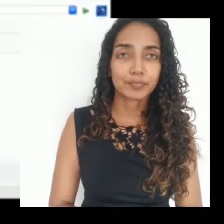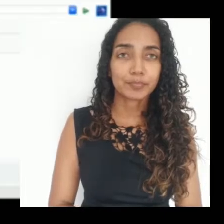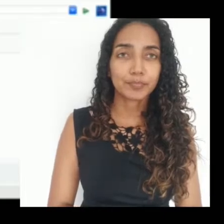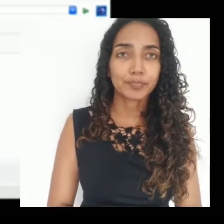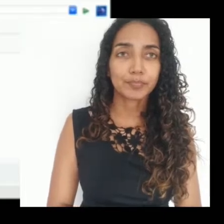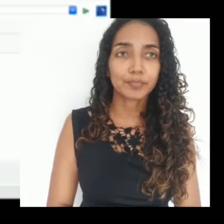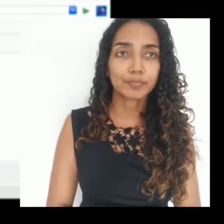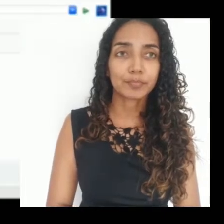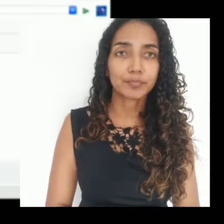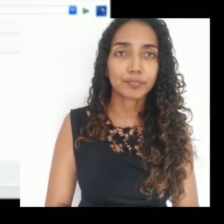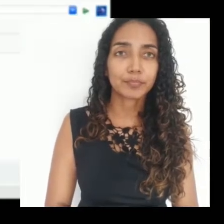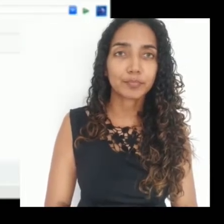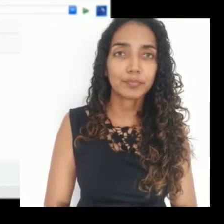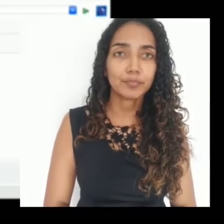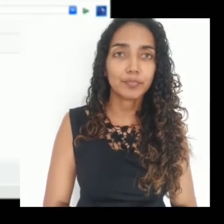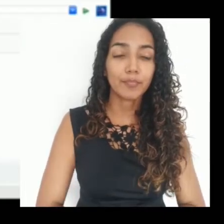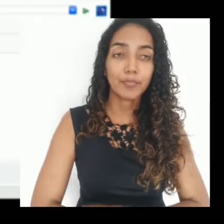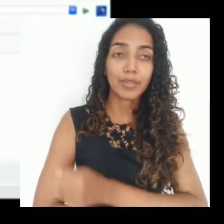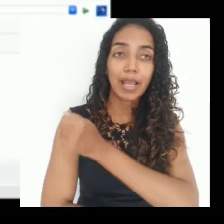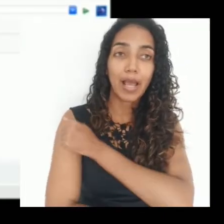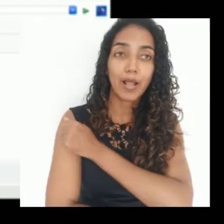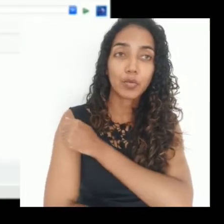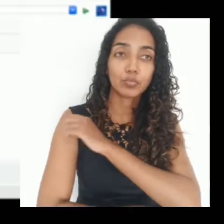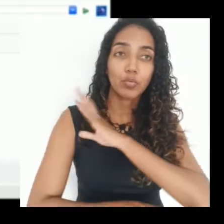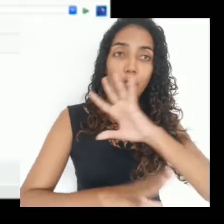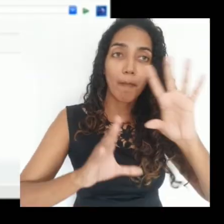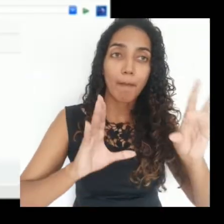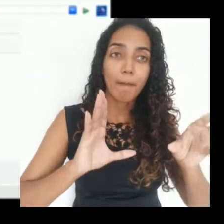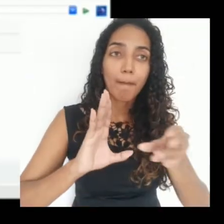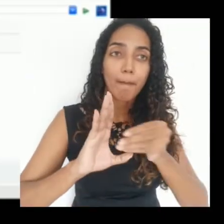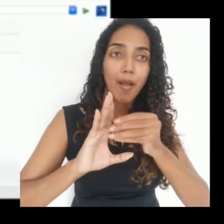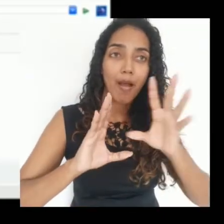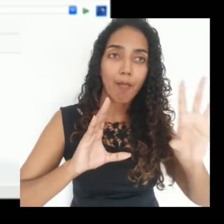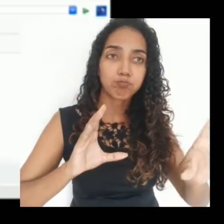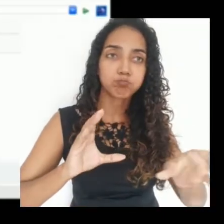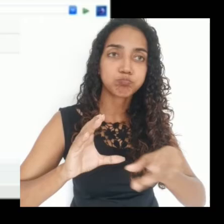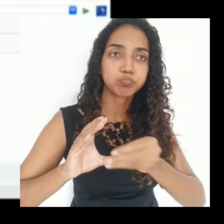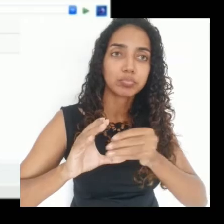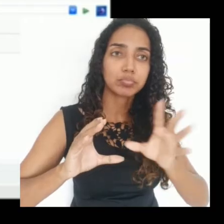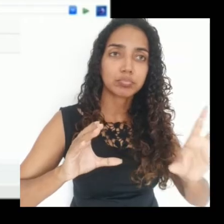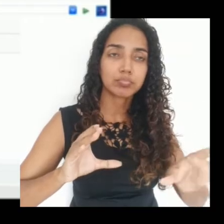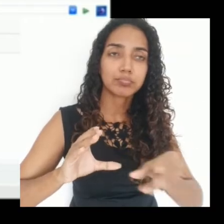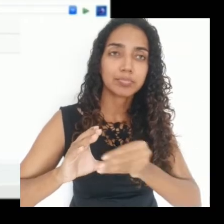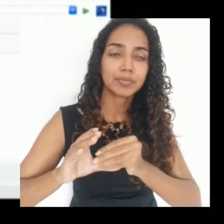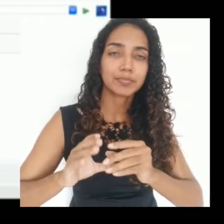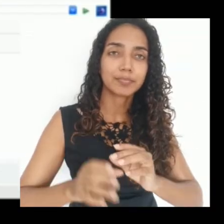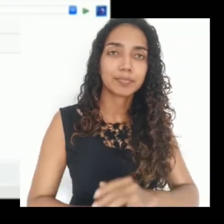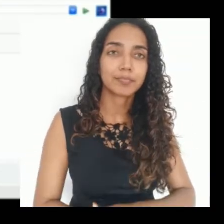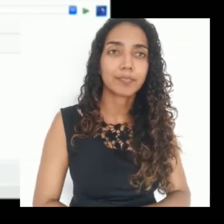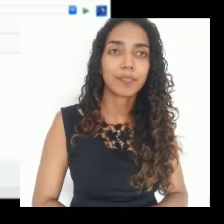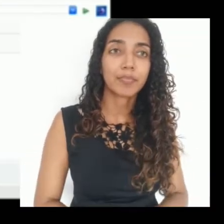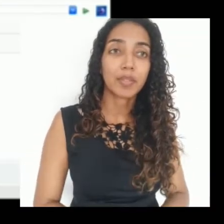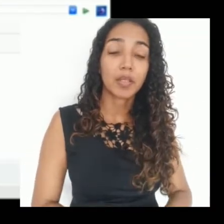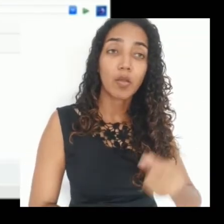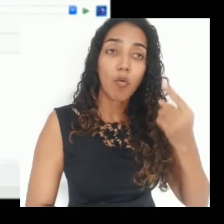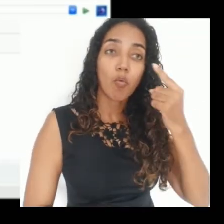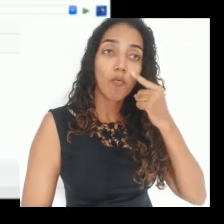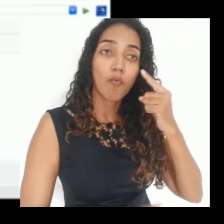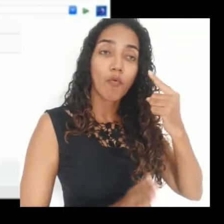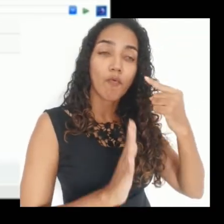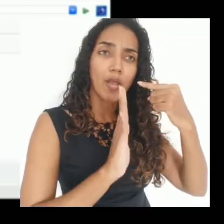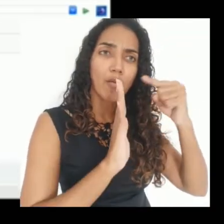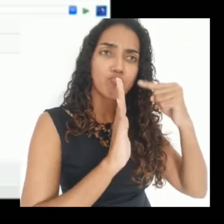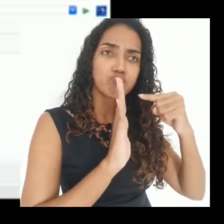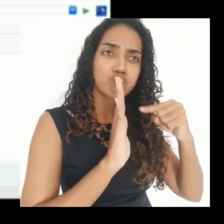ter como parâmetro um aluno e eu simplesmente vou chegar na lista, no